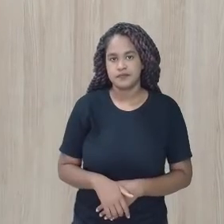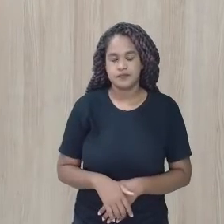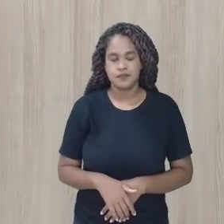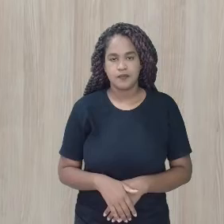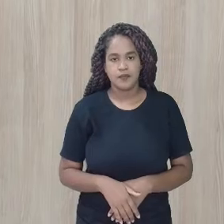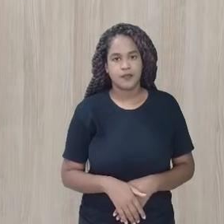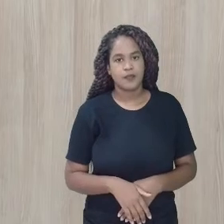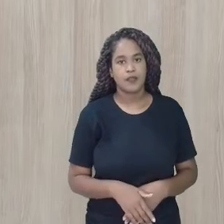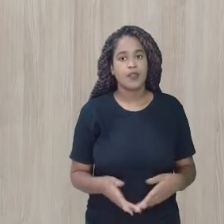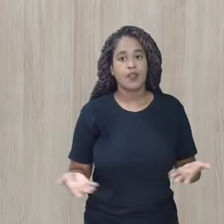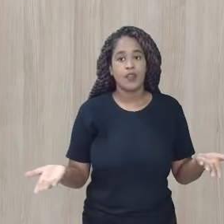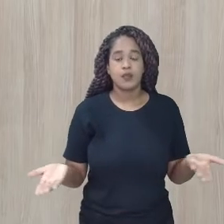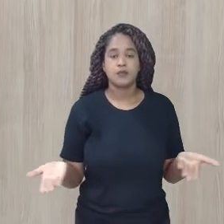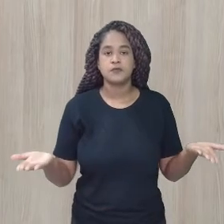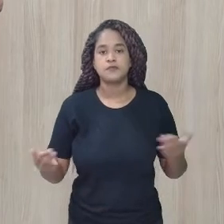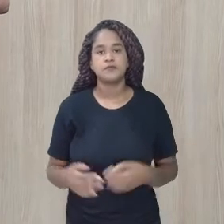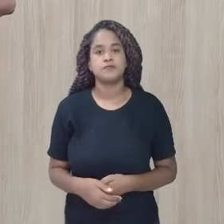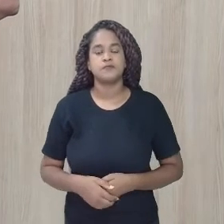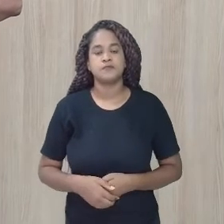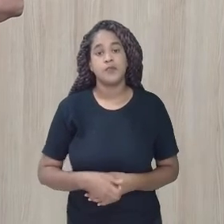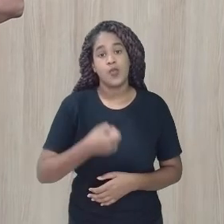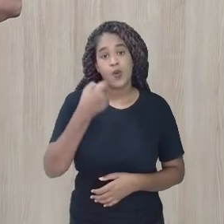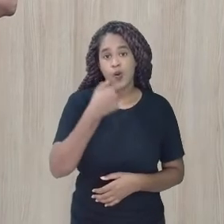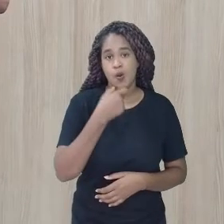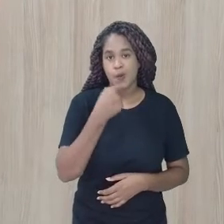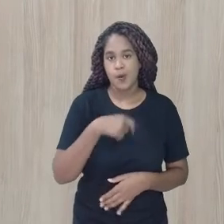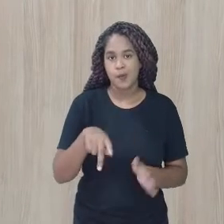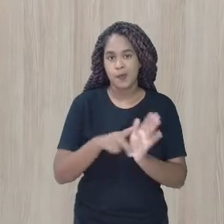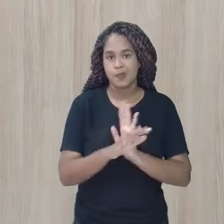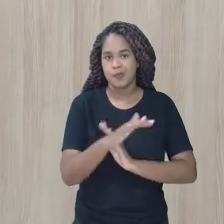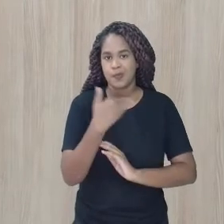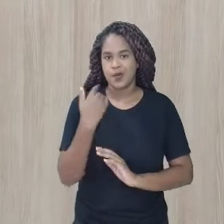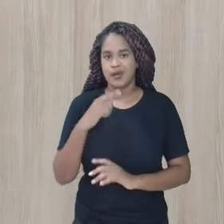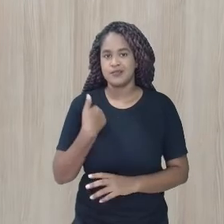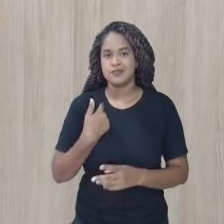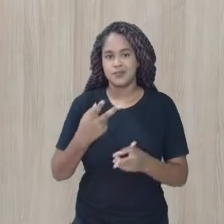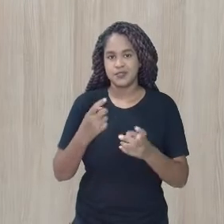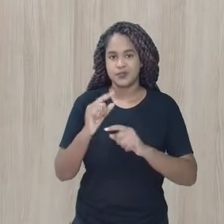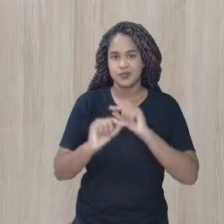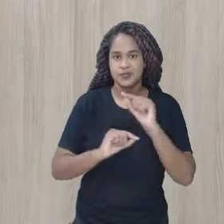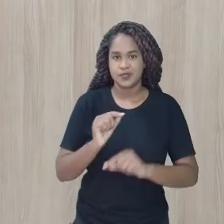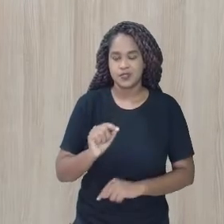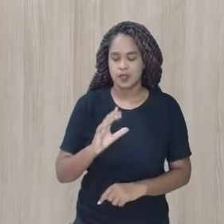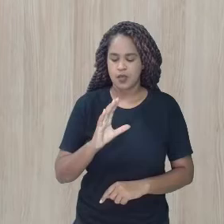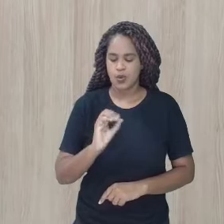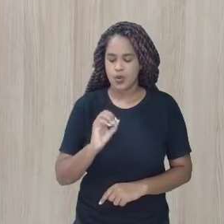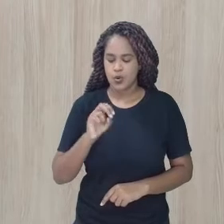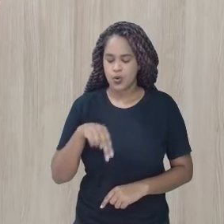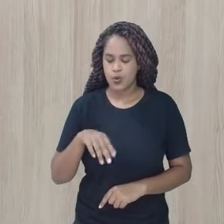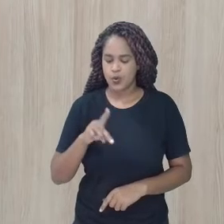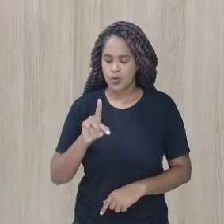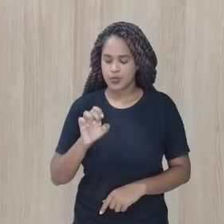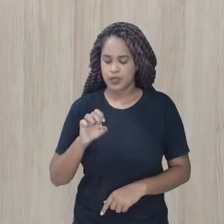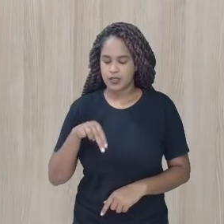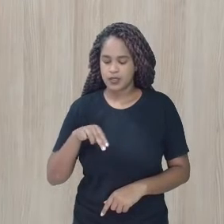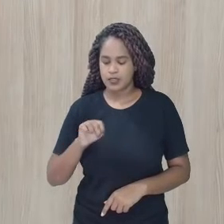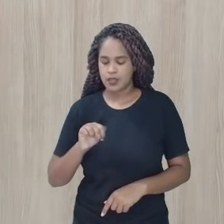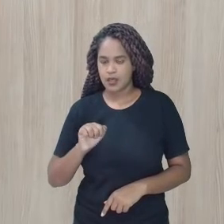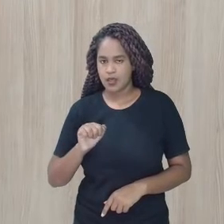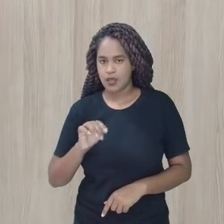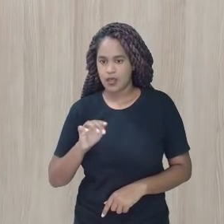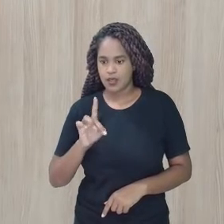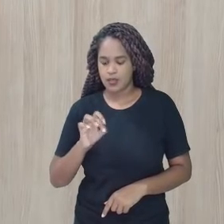fúnebre, nós percebemos que a pessoa, a palavra condenado ali, não é? Que está em estado